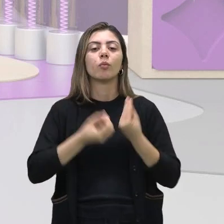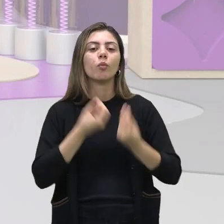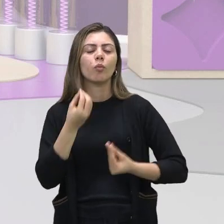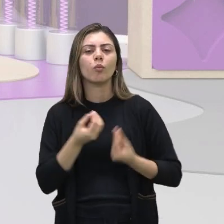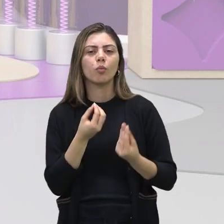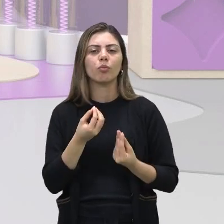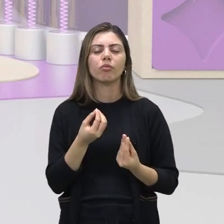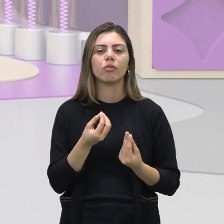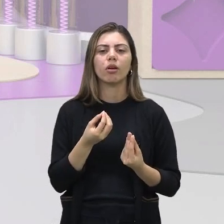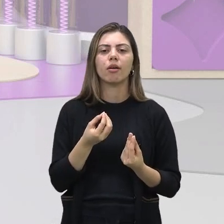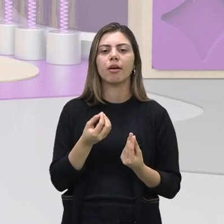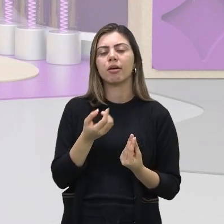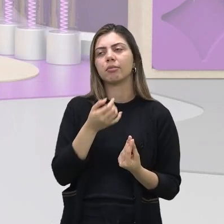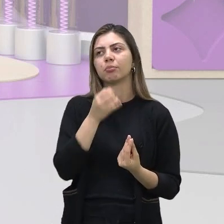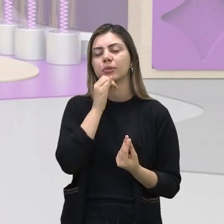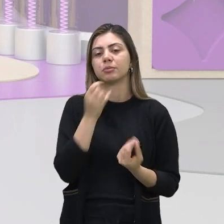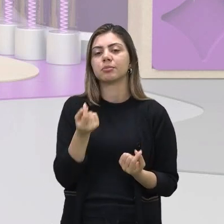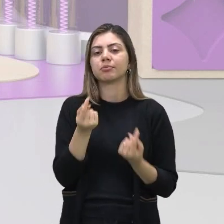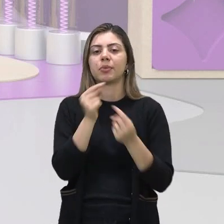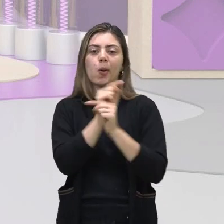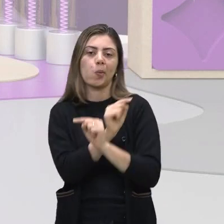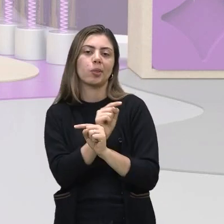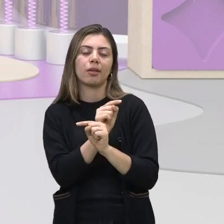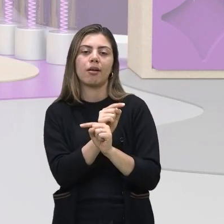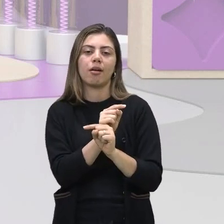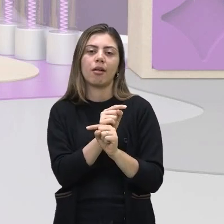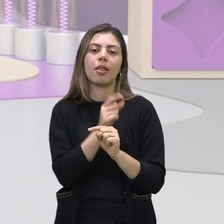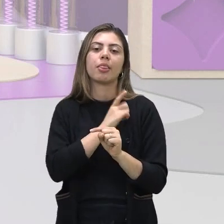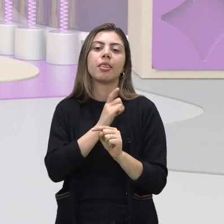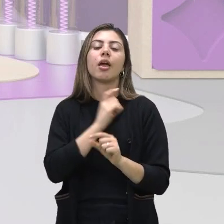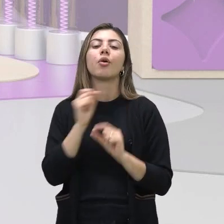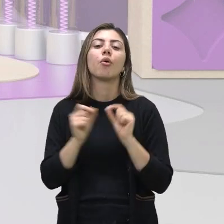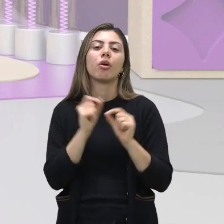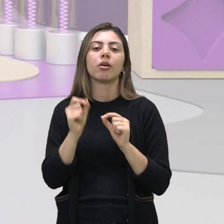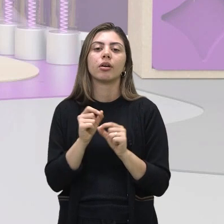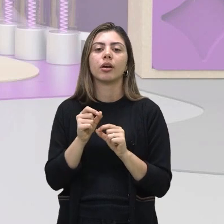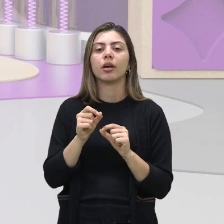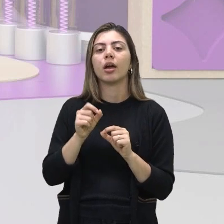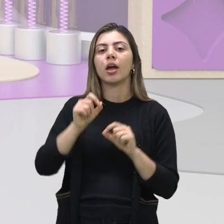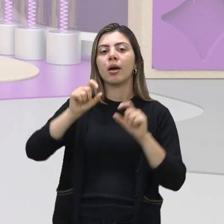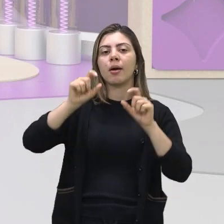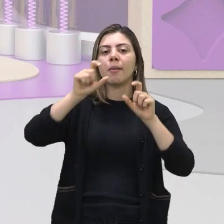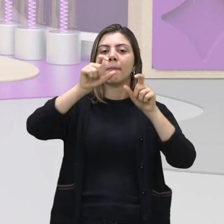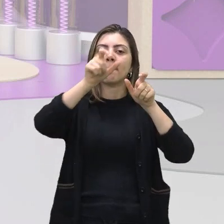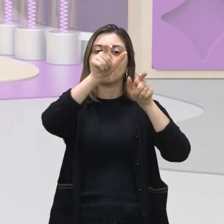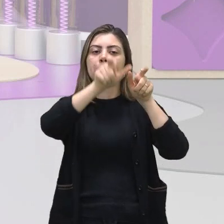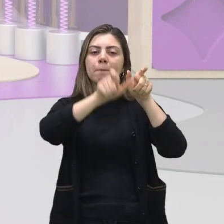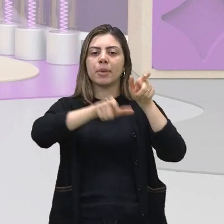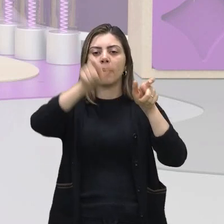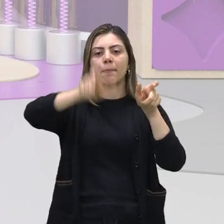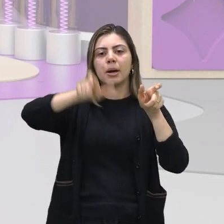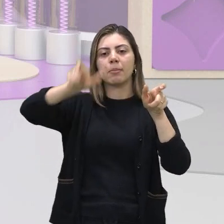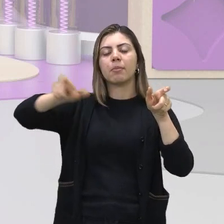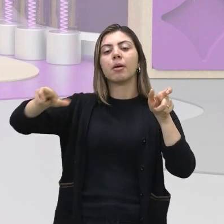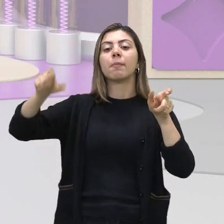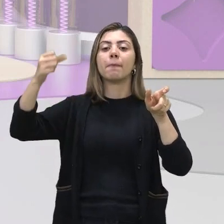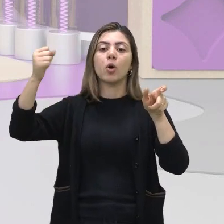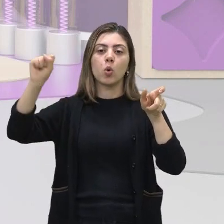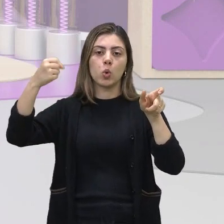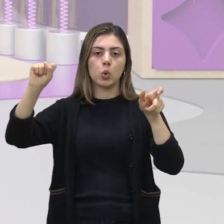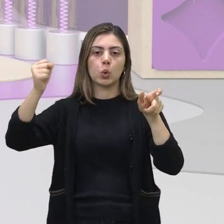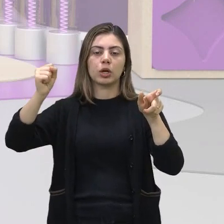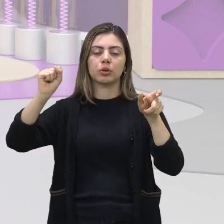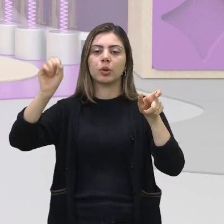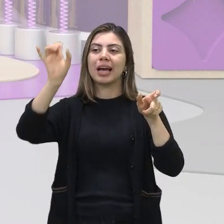fizéssemos aqui ao contrário, né? 8, nós temos 8 colunas, né? E vamos, então, cada